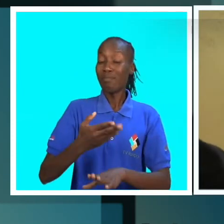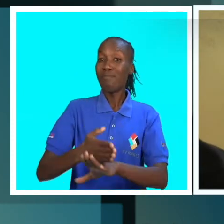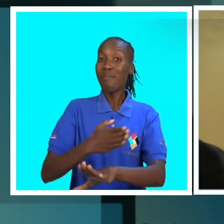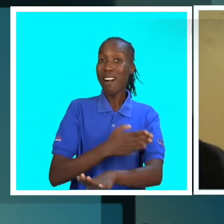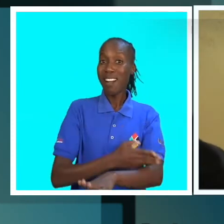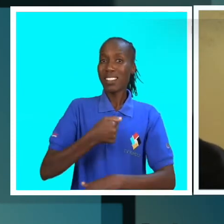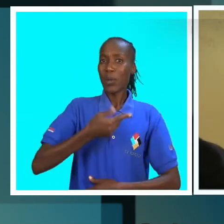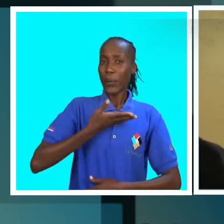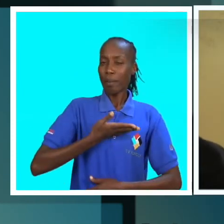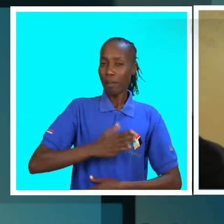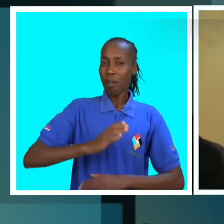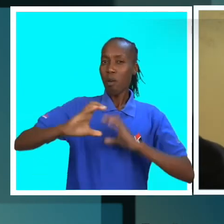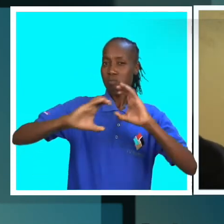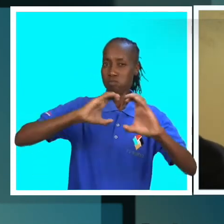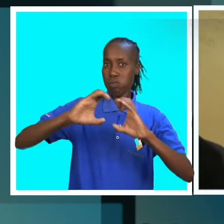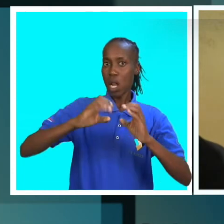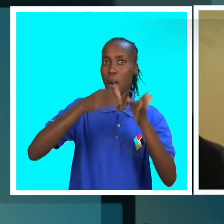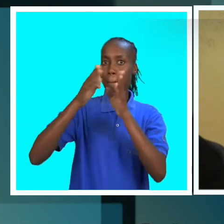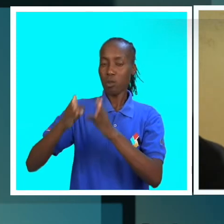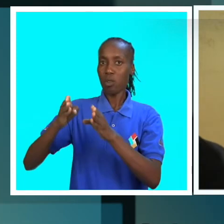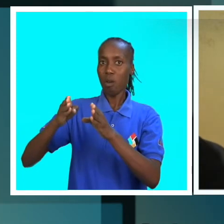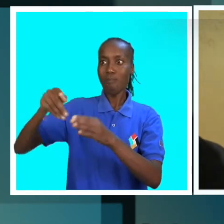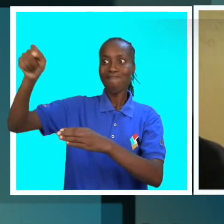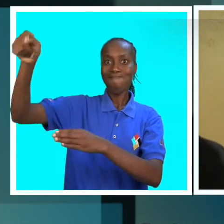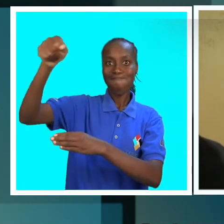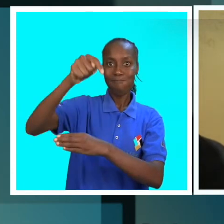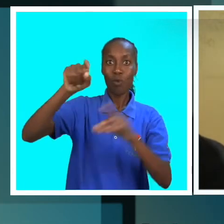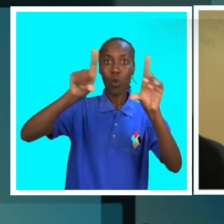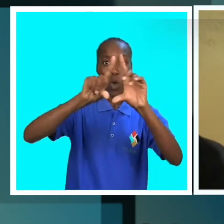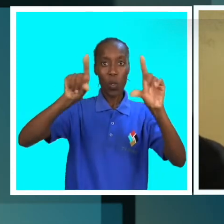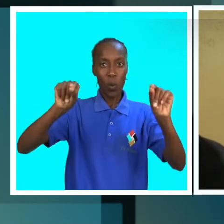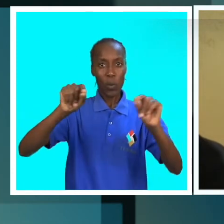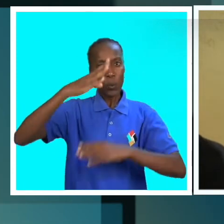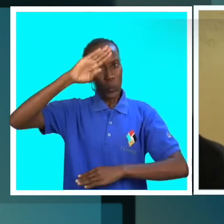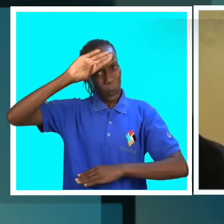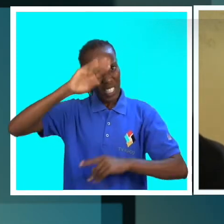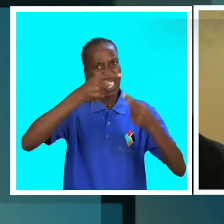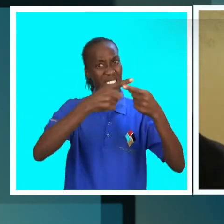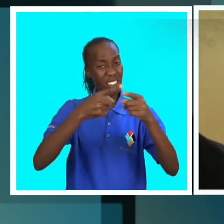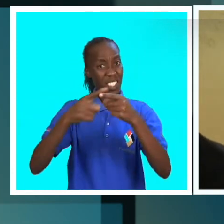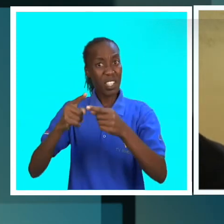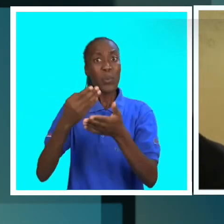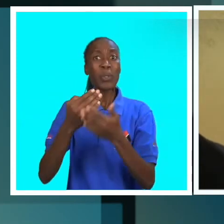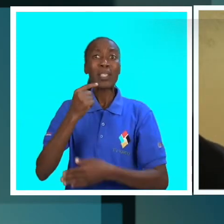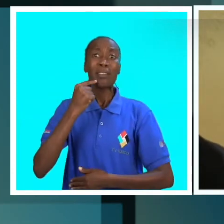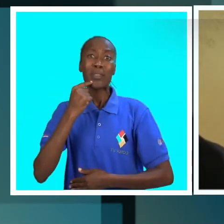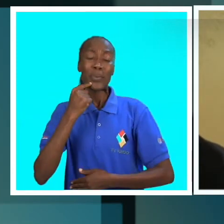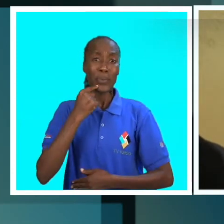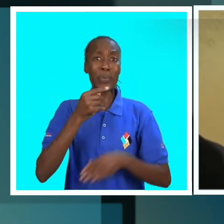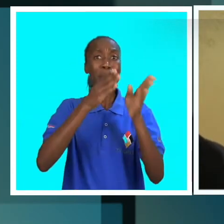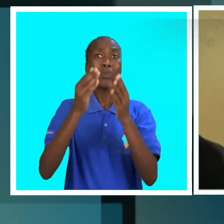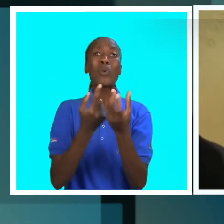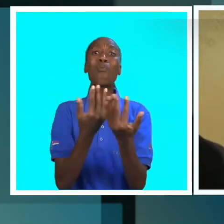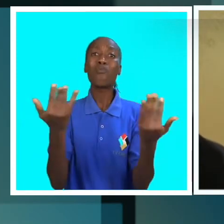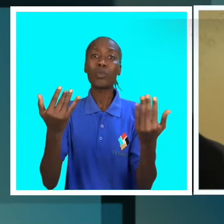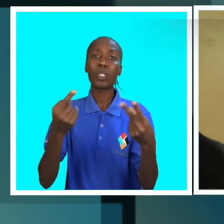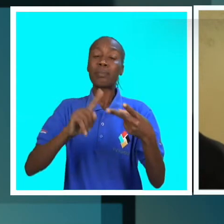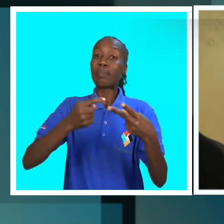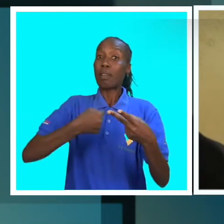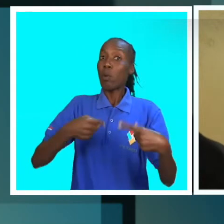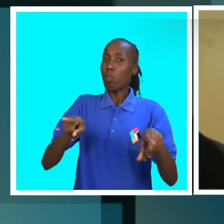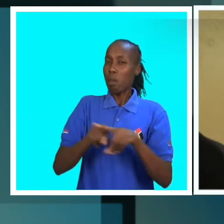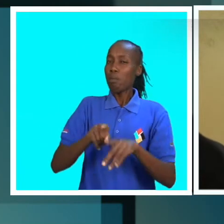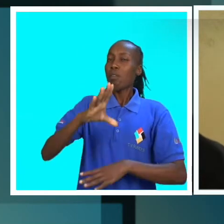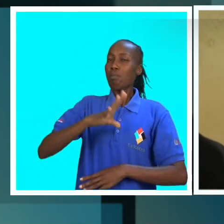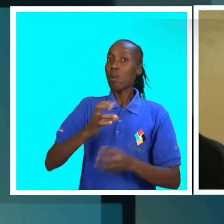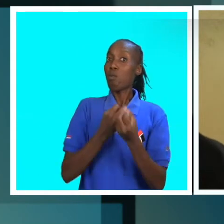Surgiu quando eu tive a necessidade de comunicar primeiro com as pessoas sobre o cancro, e porque as pessoas têm muitas dúvidas. Eu também tenho